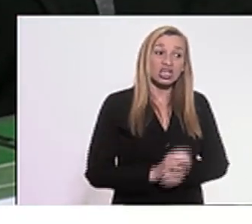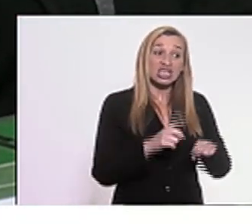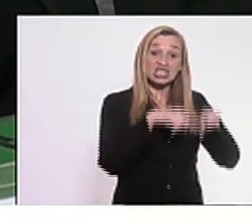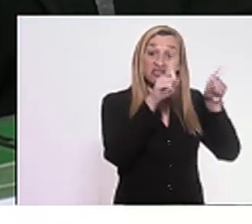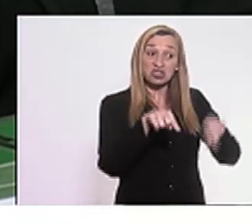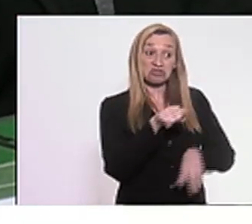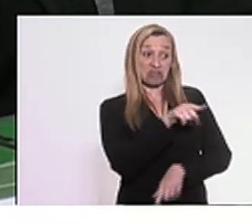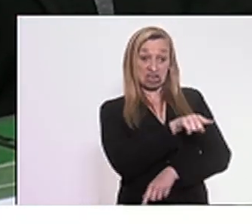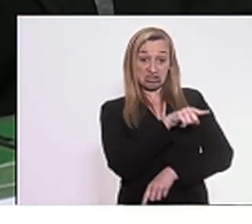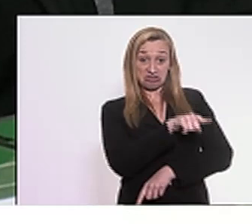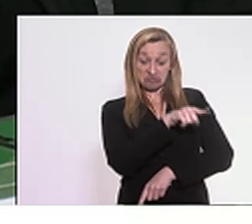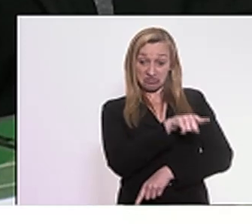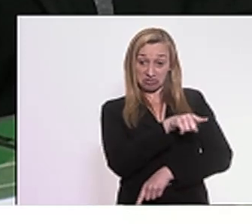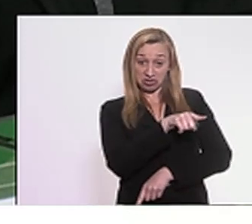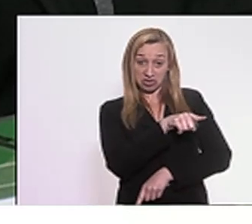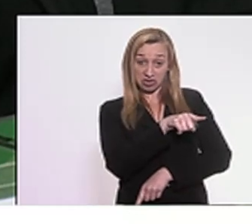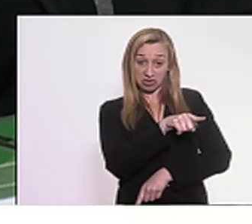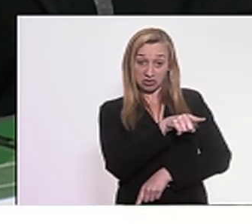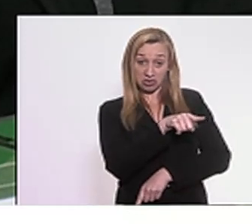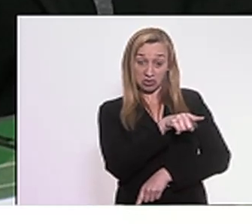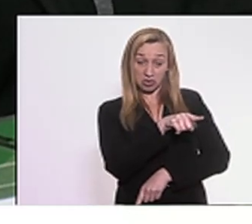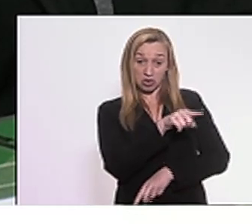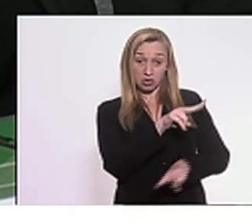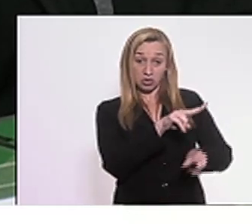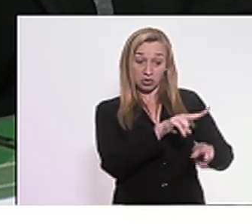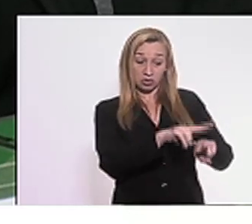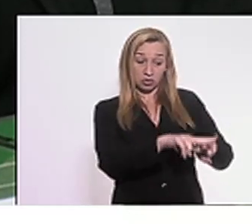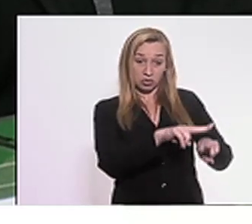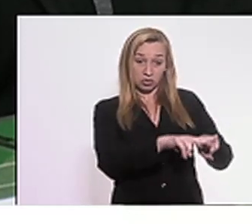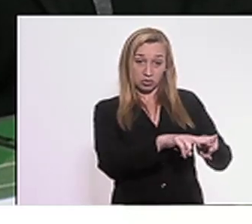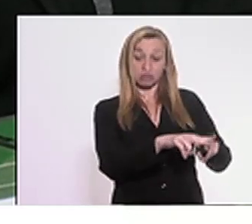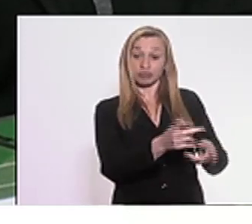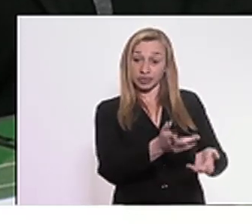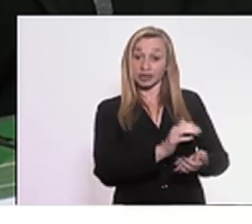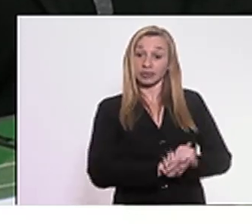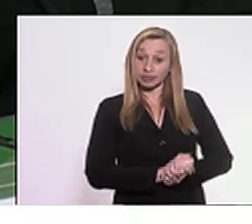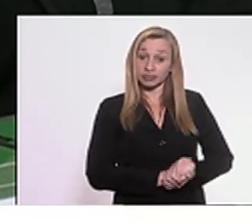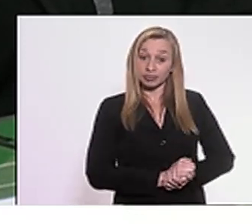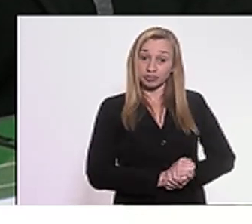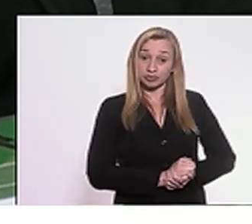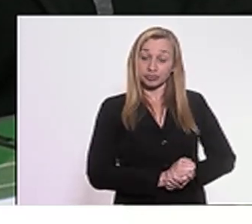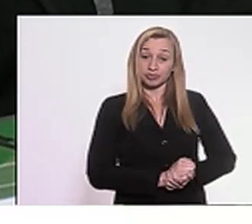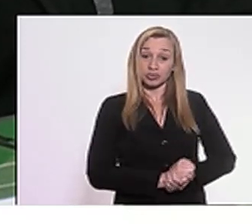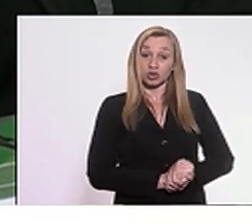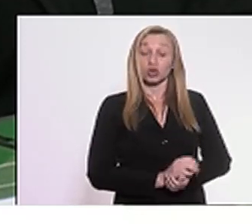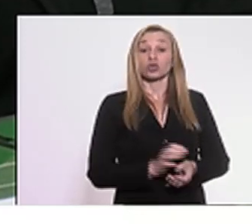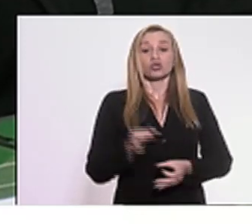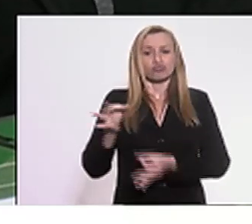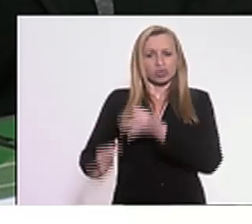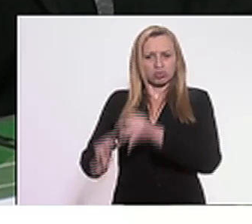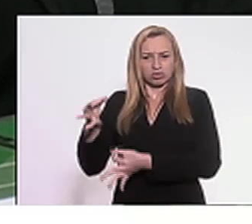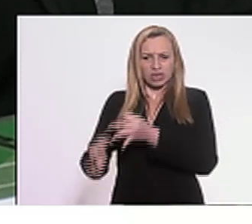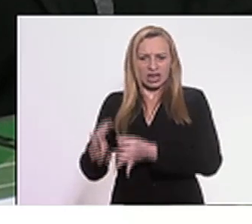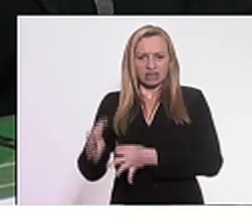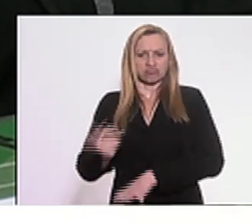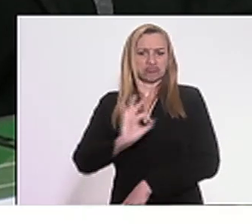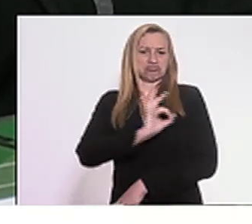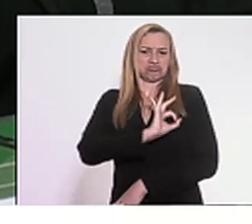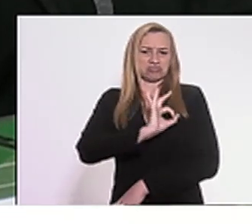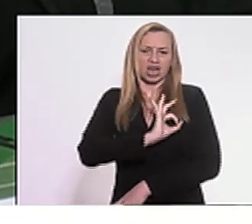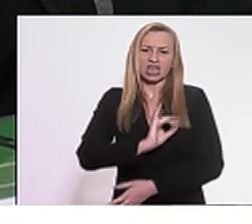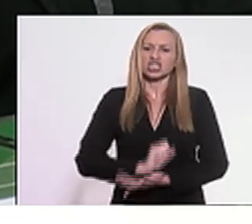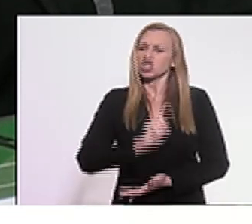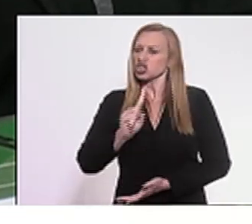esses que foram absolvidos por unanimidade de votos em júri, tribunais militares